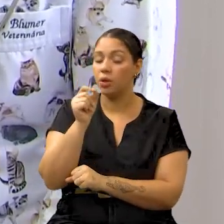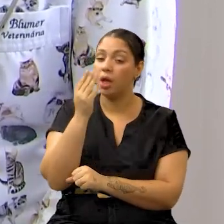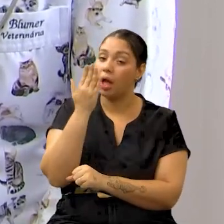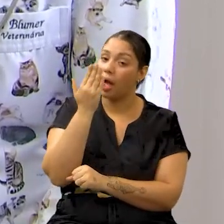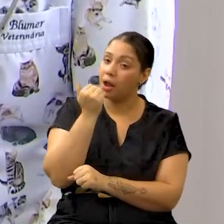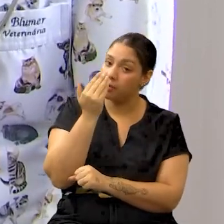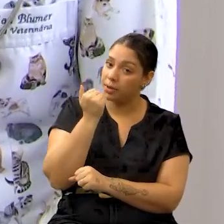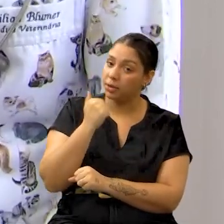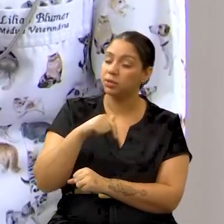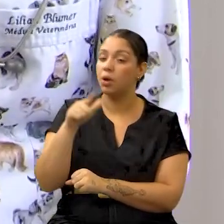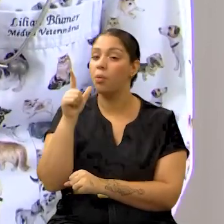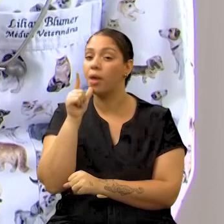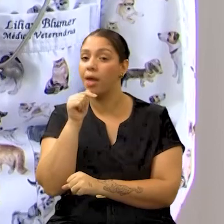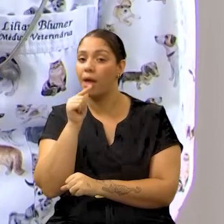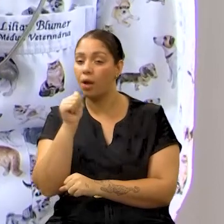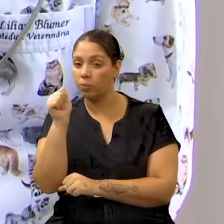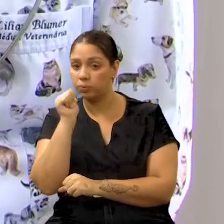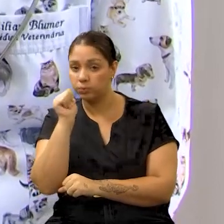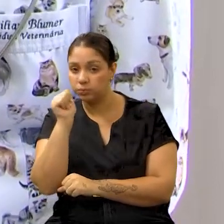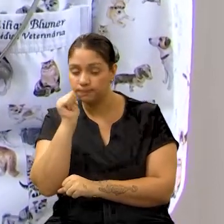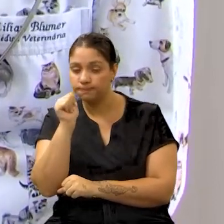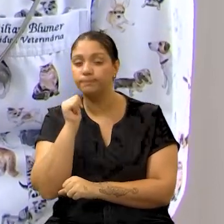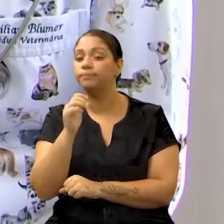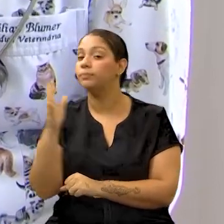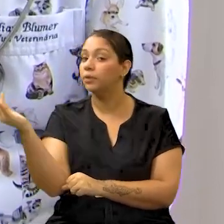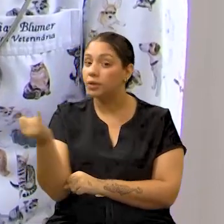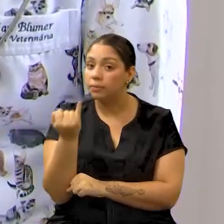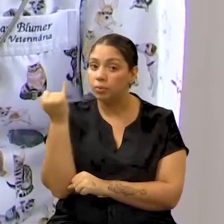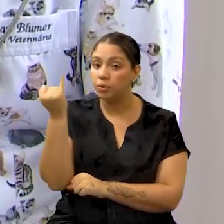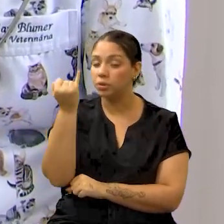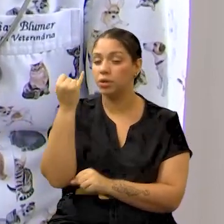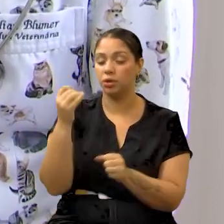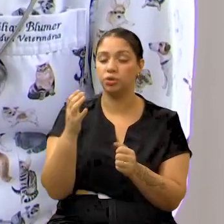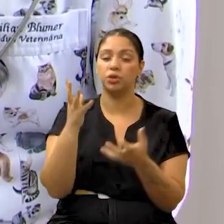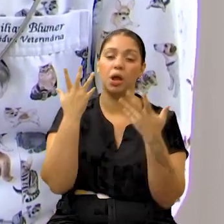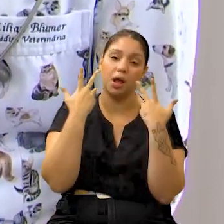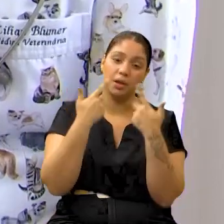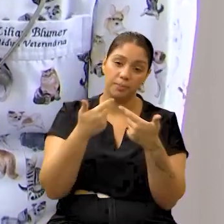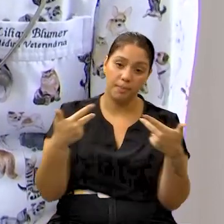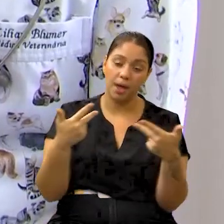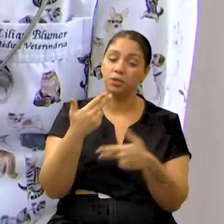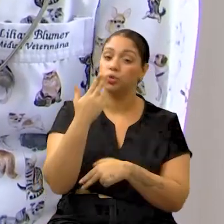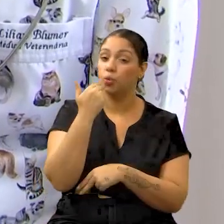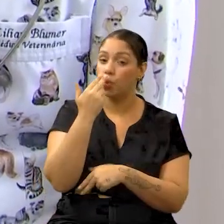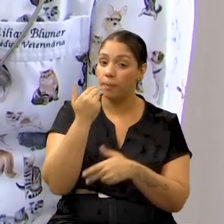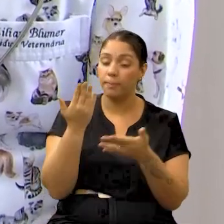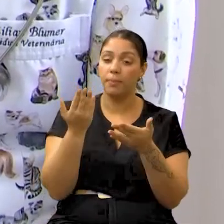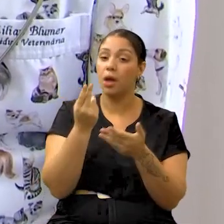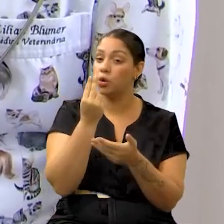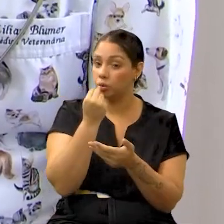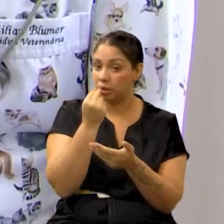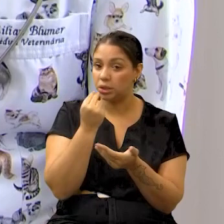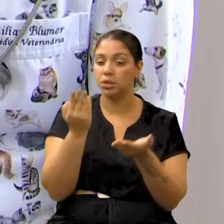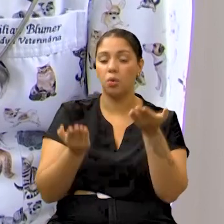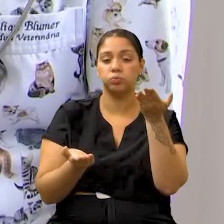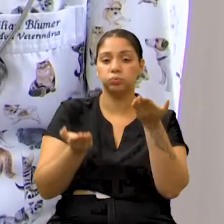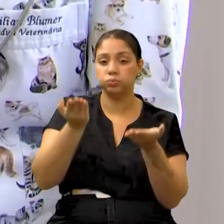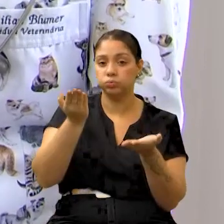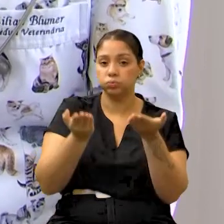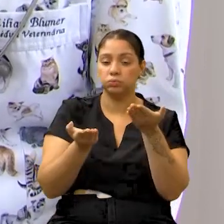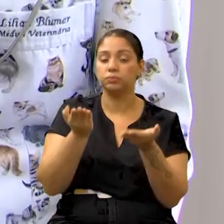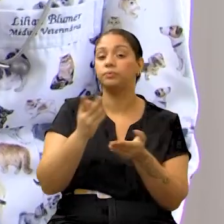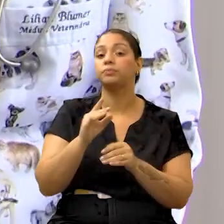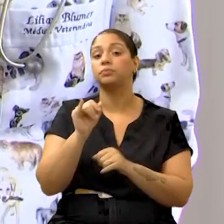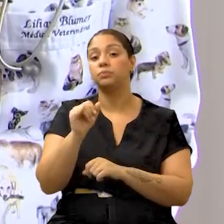a alimentação e a hidratação. Então, é muito importante o paciente ter uma nutrição balanceada.